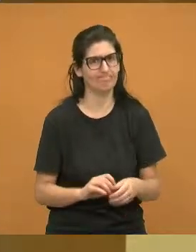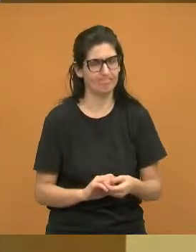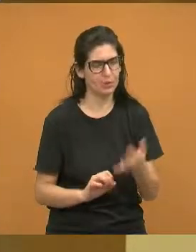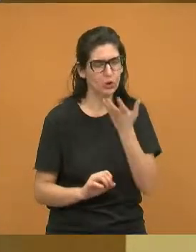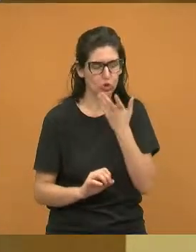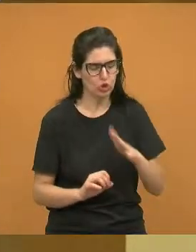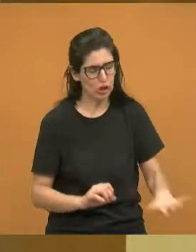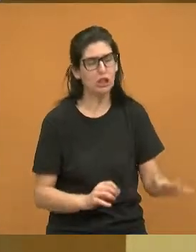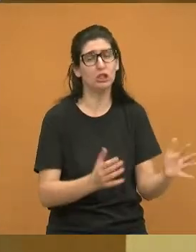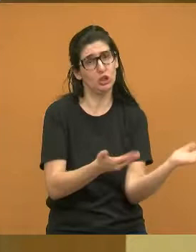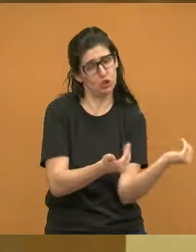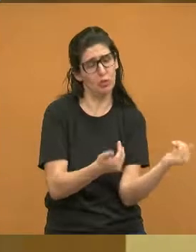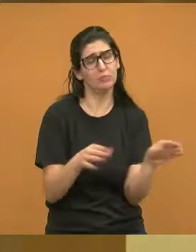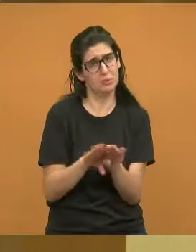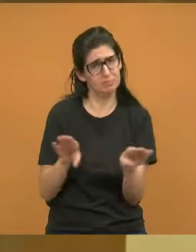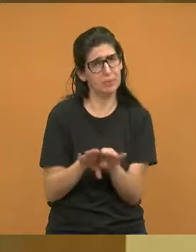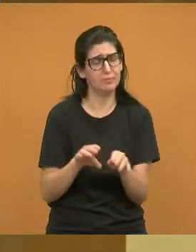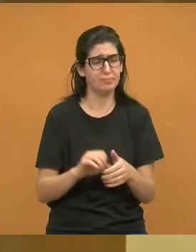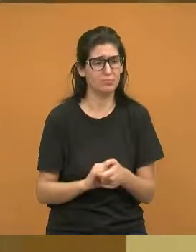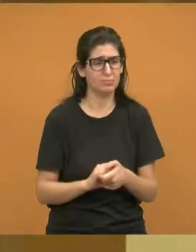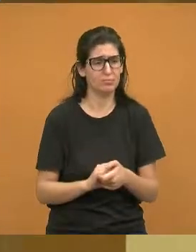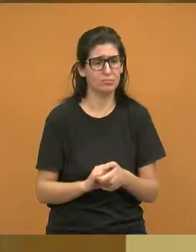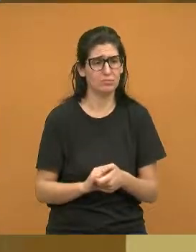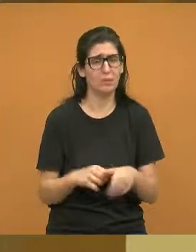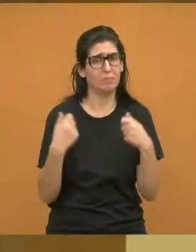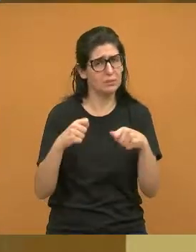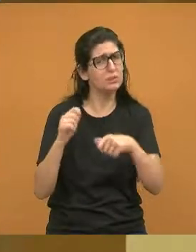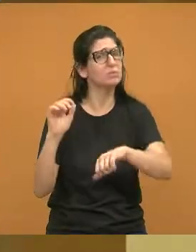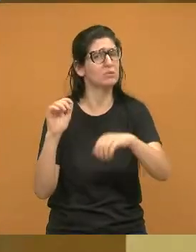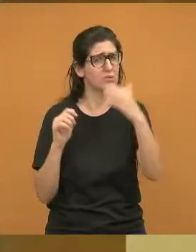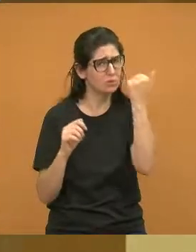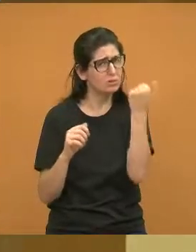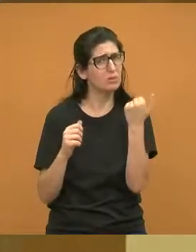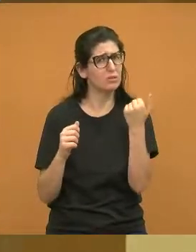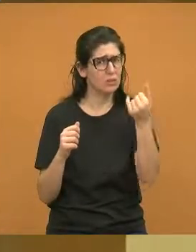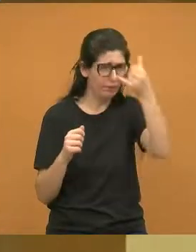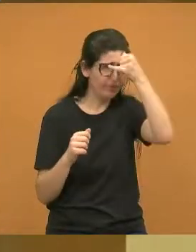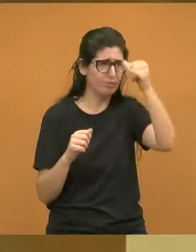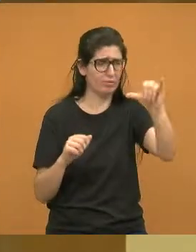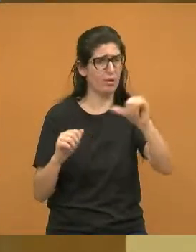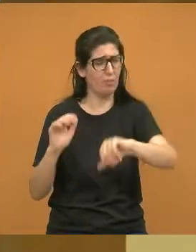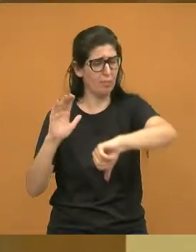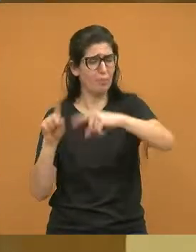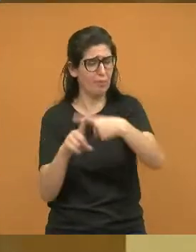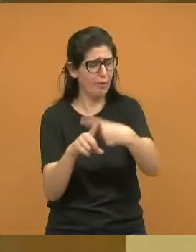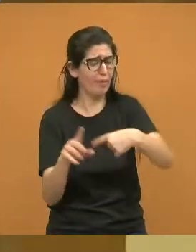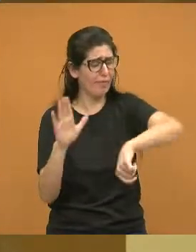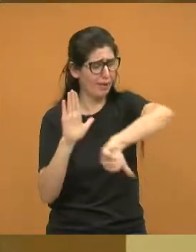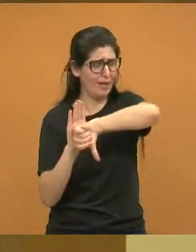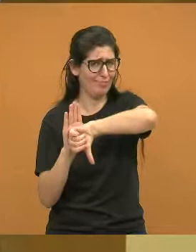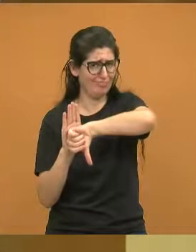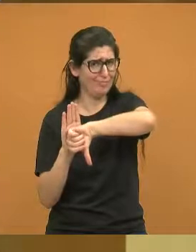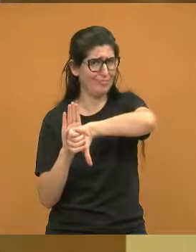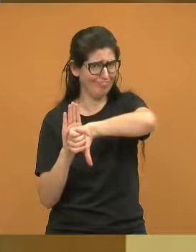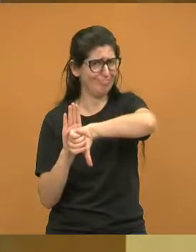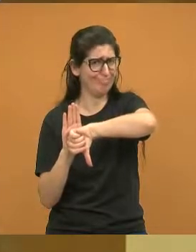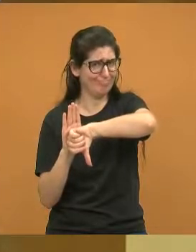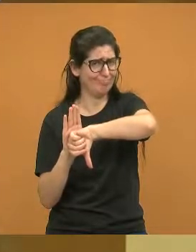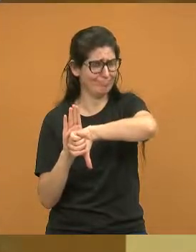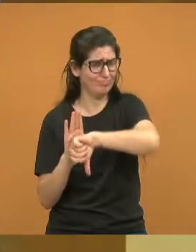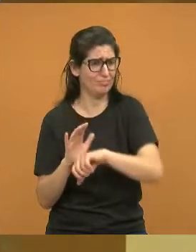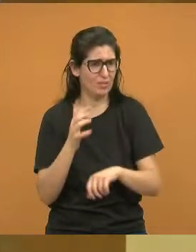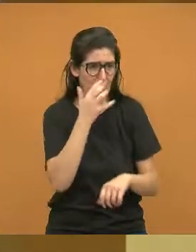esteja sempre atento a esse crime que, para mim, é o mais reprovável, se é que existe uma hierarquia